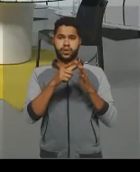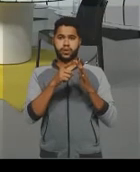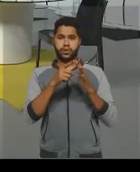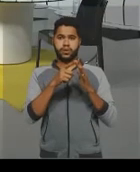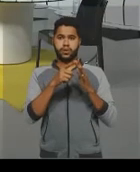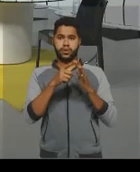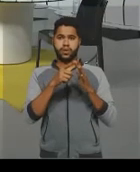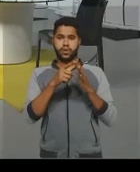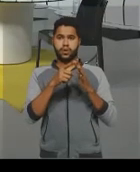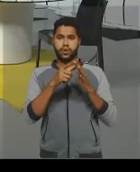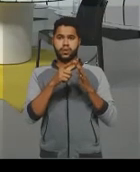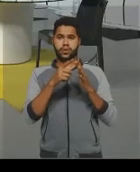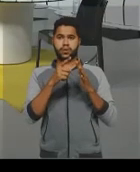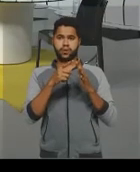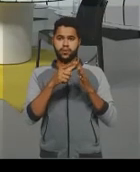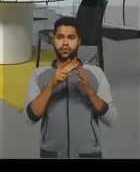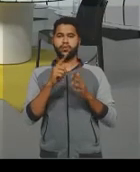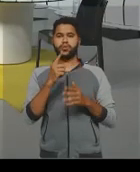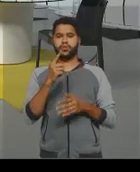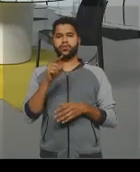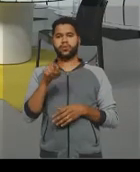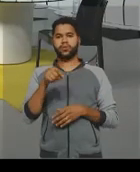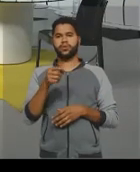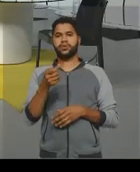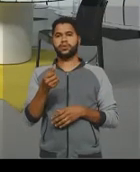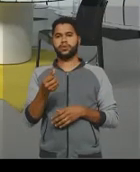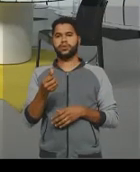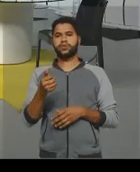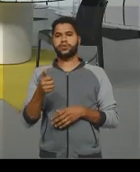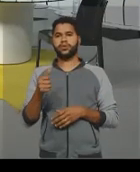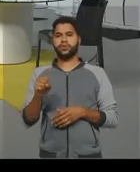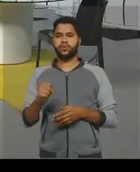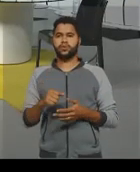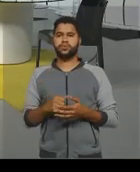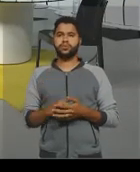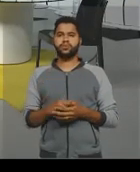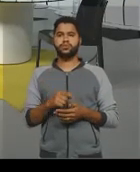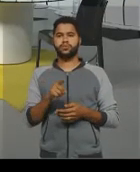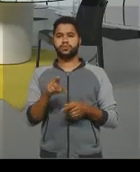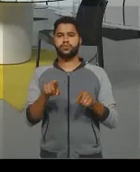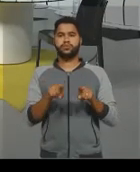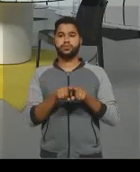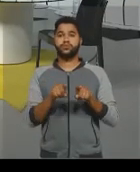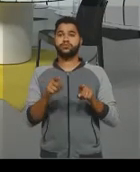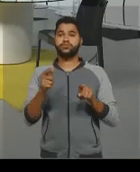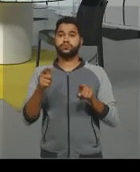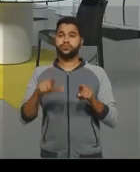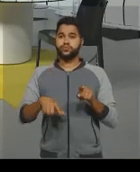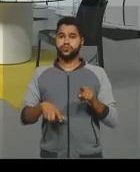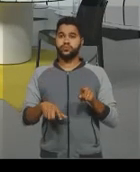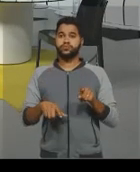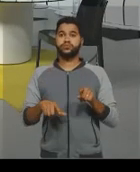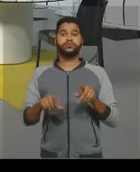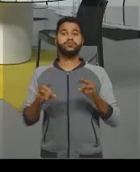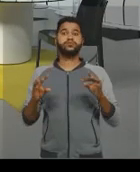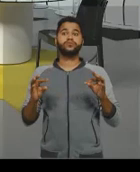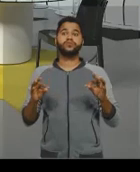duas falanges, vai dar 1,618. E se você medir de novo o